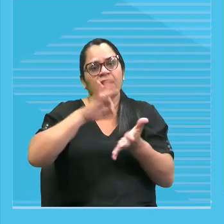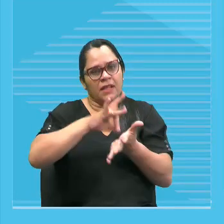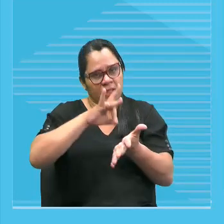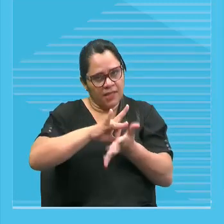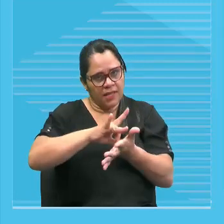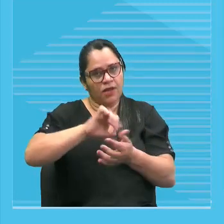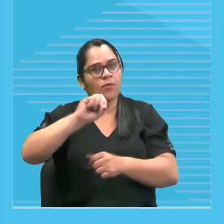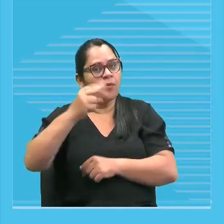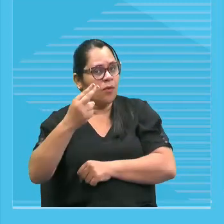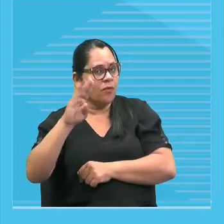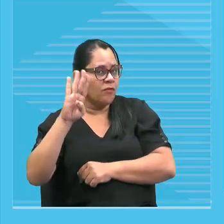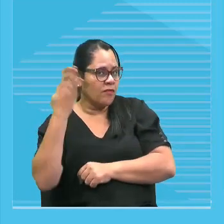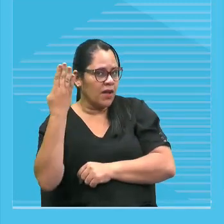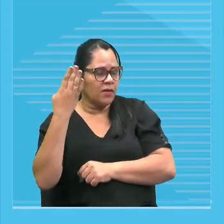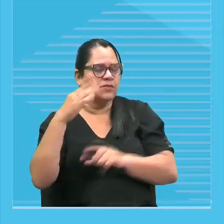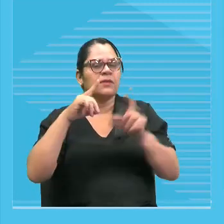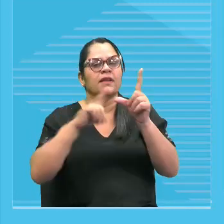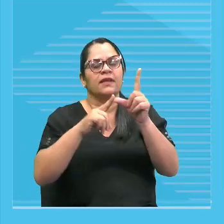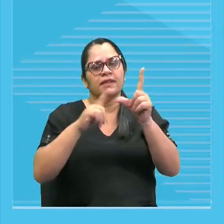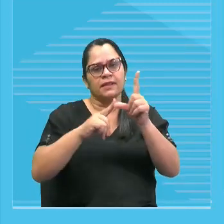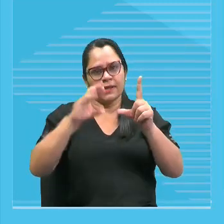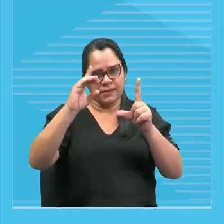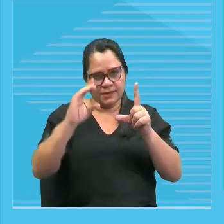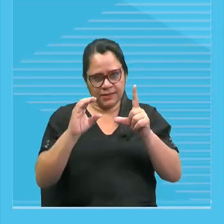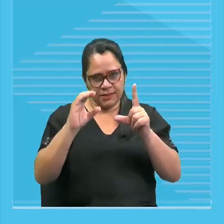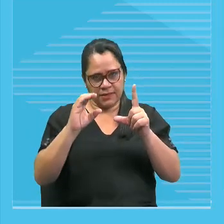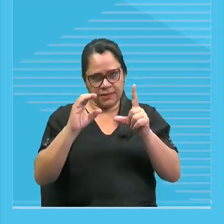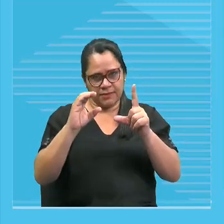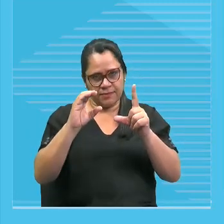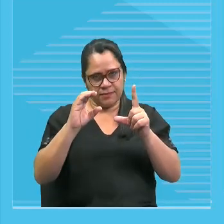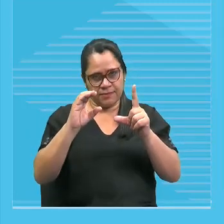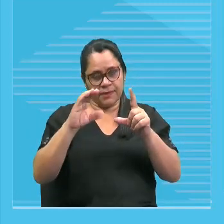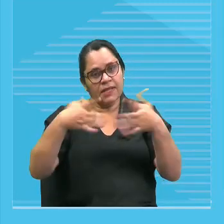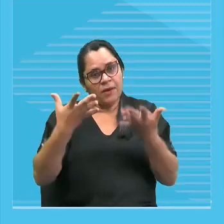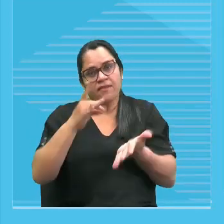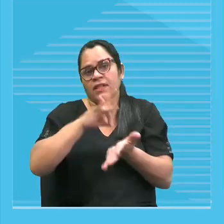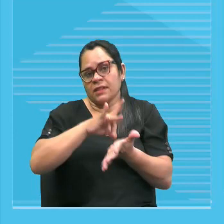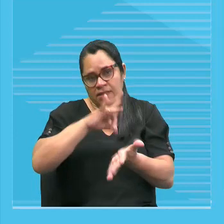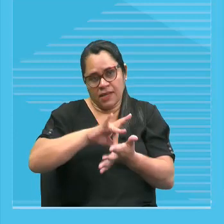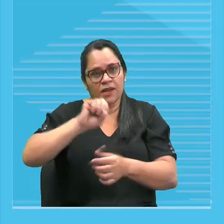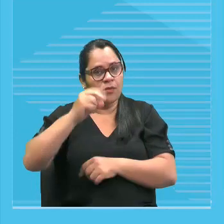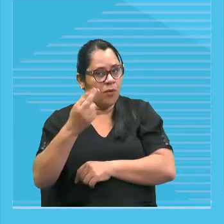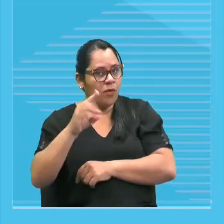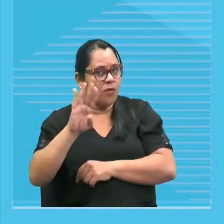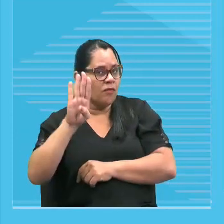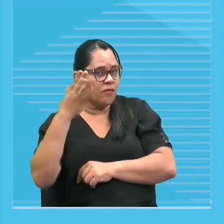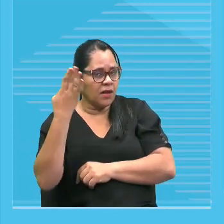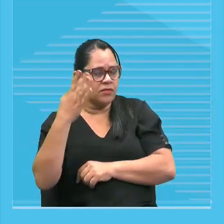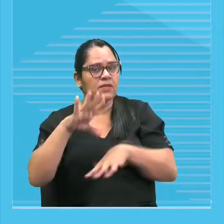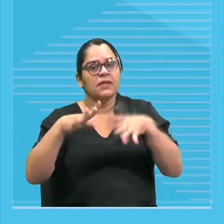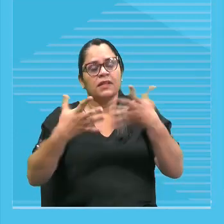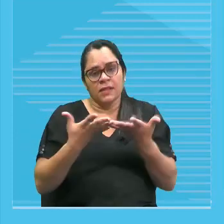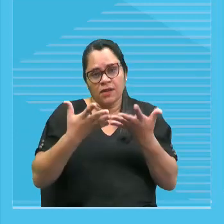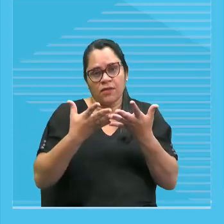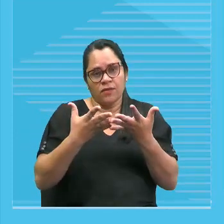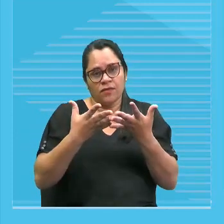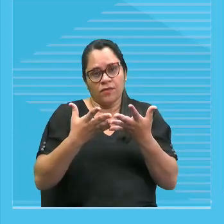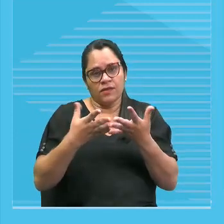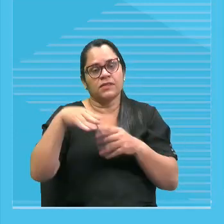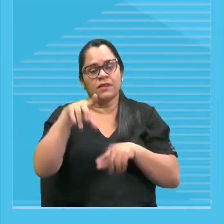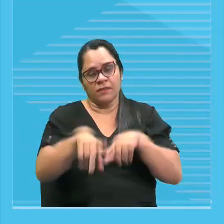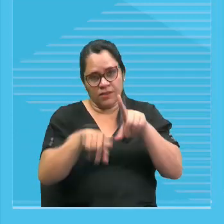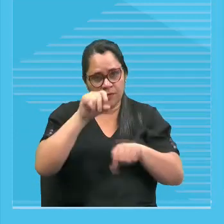V ou f letra D é V ou f Então você vai julgar se é verdadeiro ou